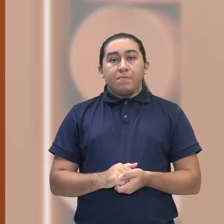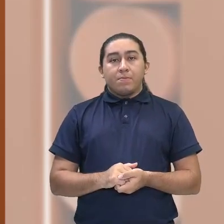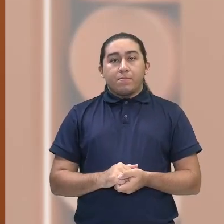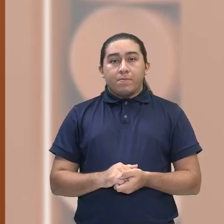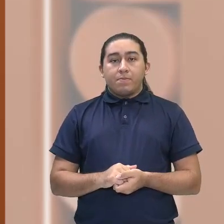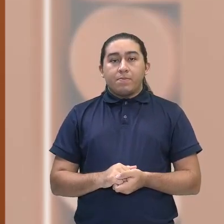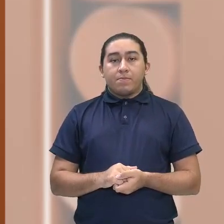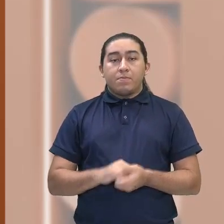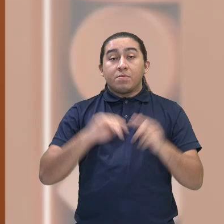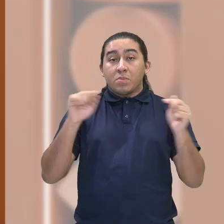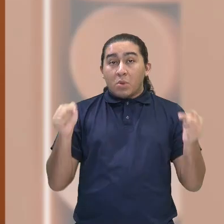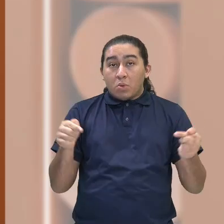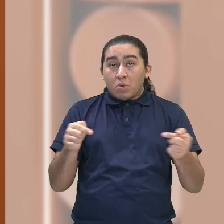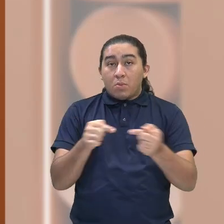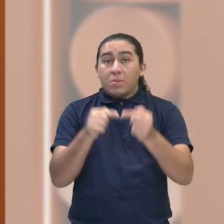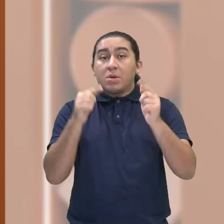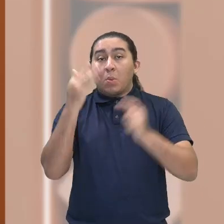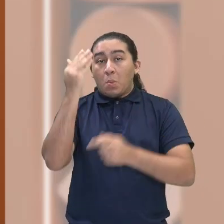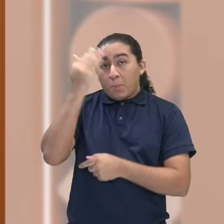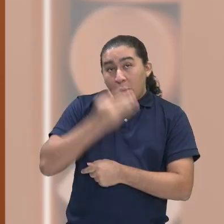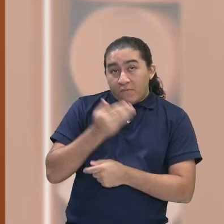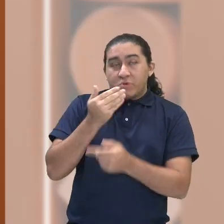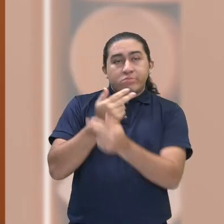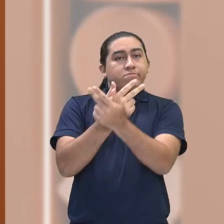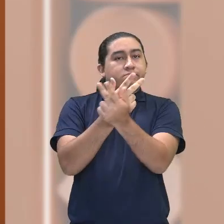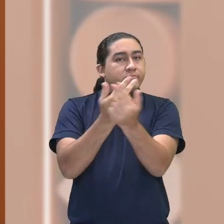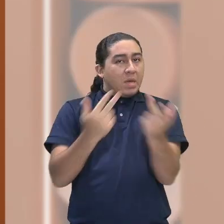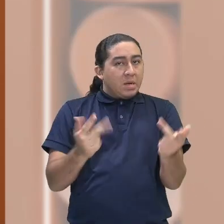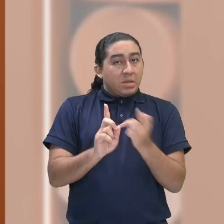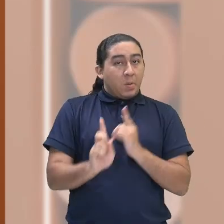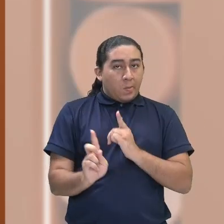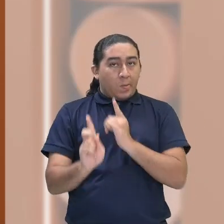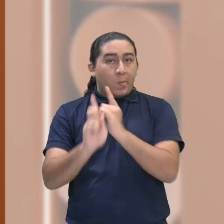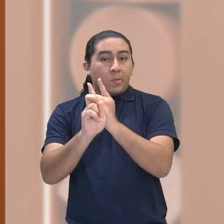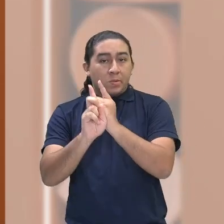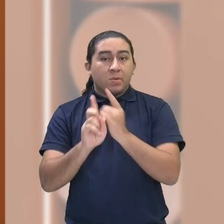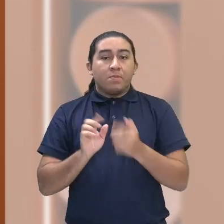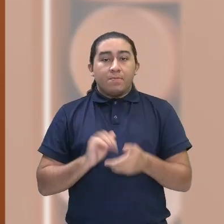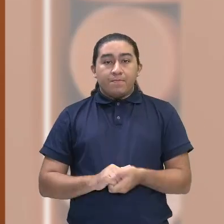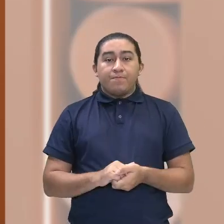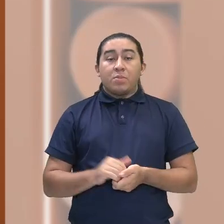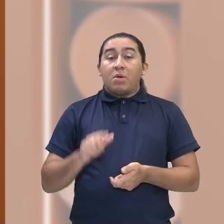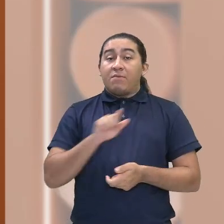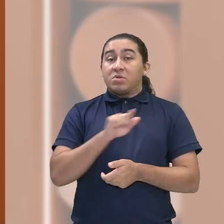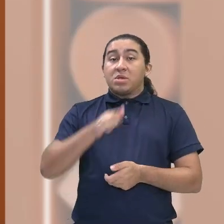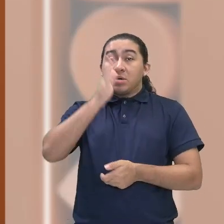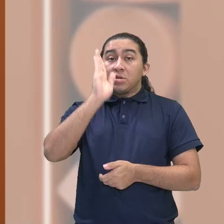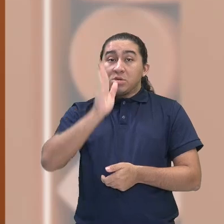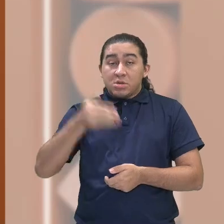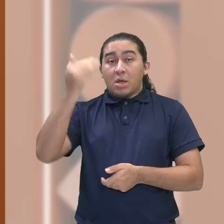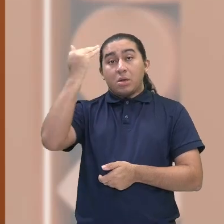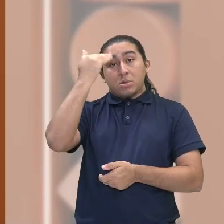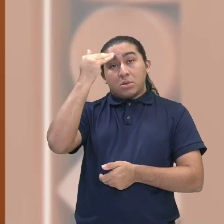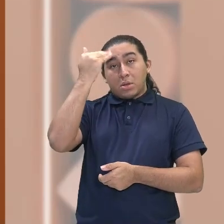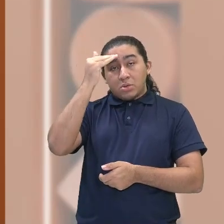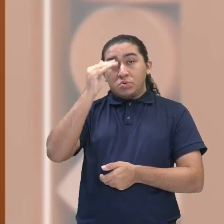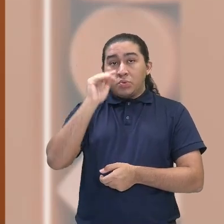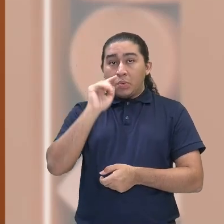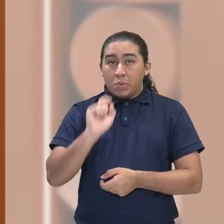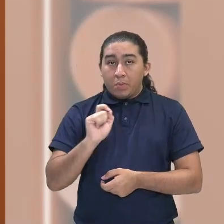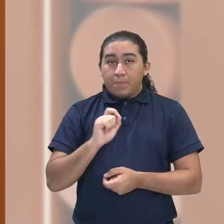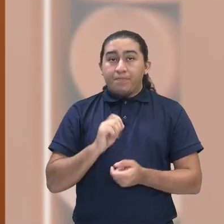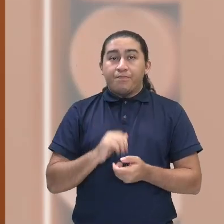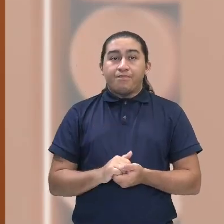encontrar registros. Então, você já compreendeu que, independente